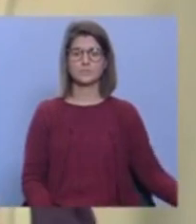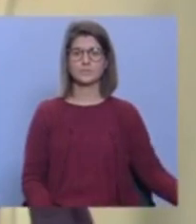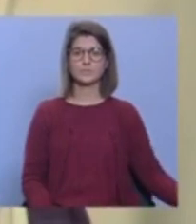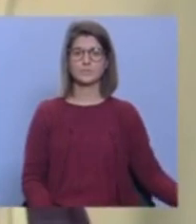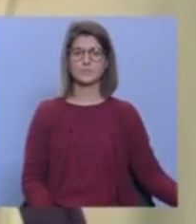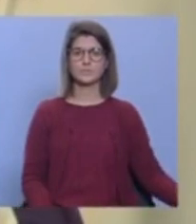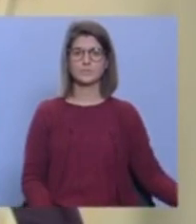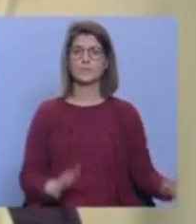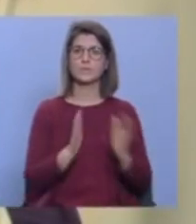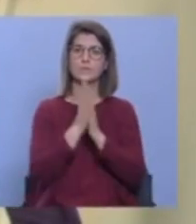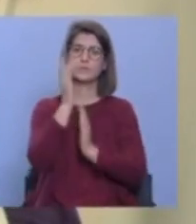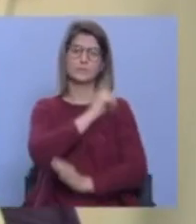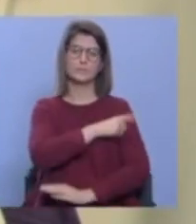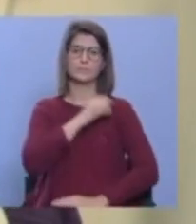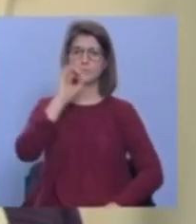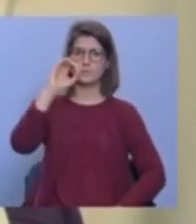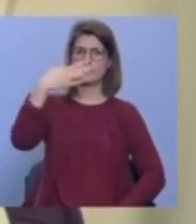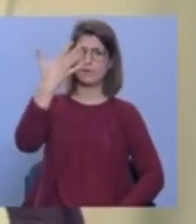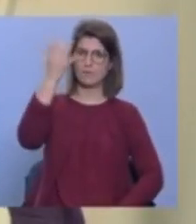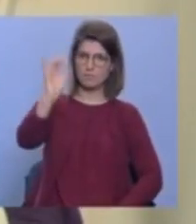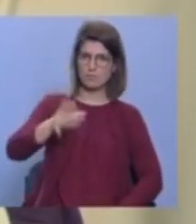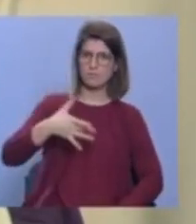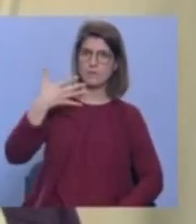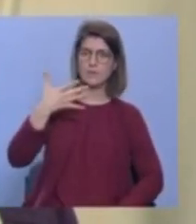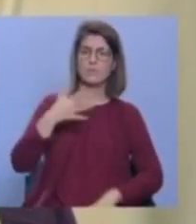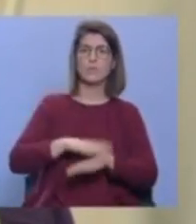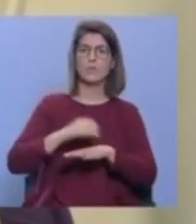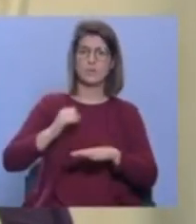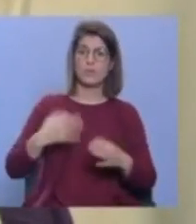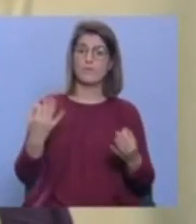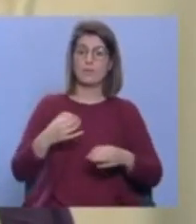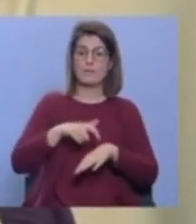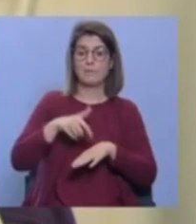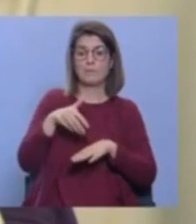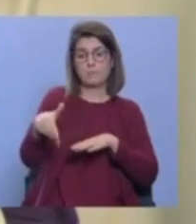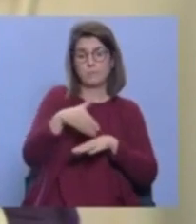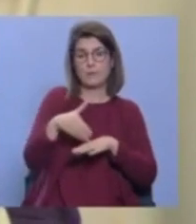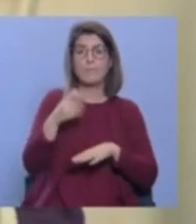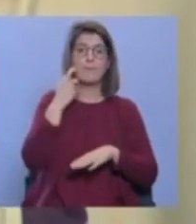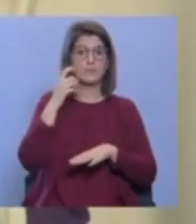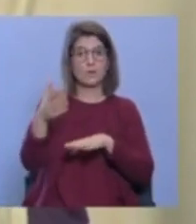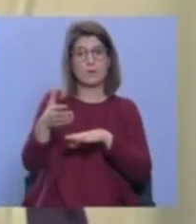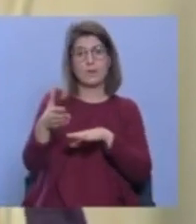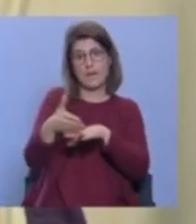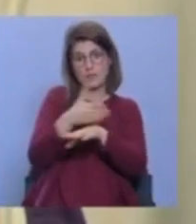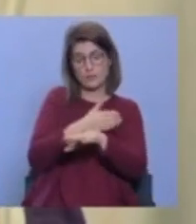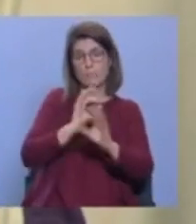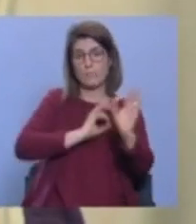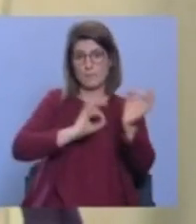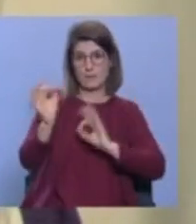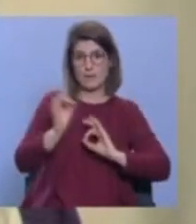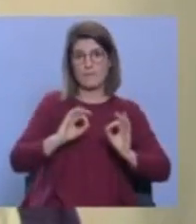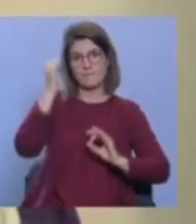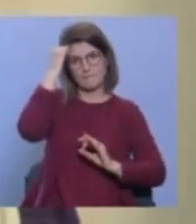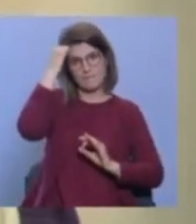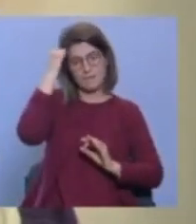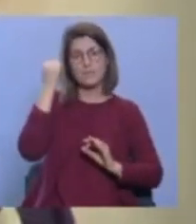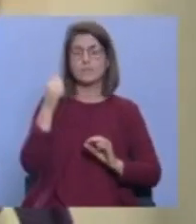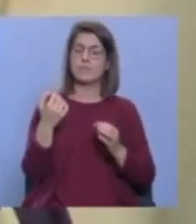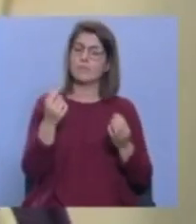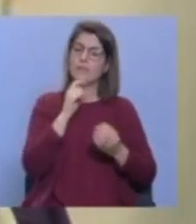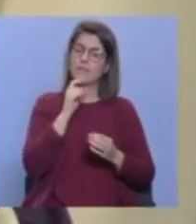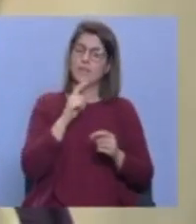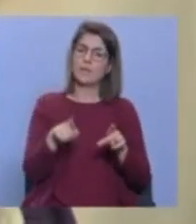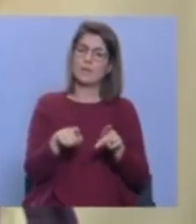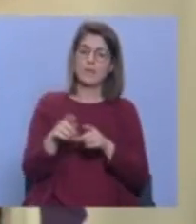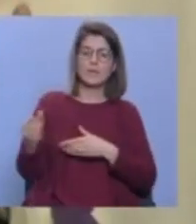Concedei-nos, Deus Omnipotente, que pela observância quaresmal alcancemos maior compreensão do mistério de